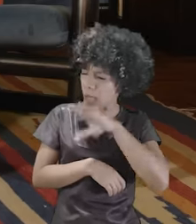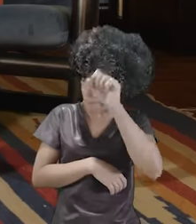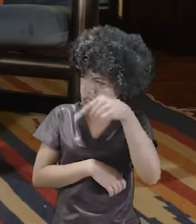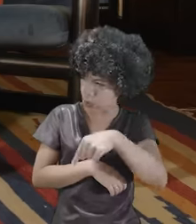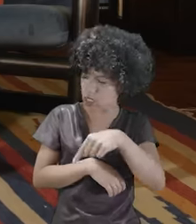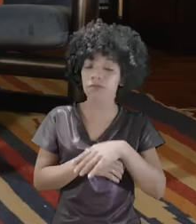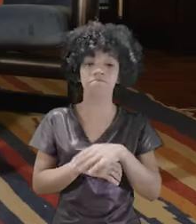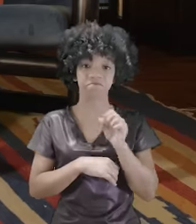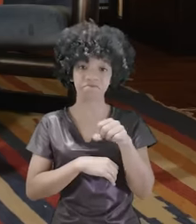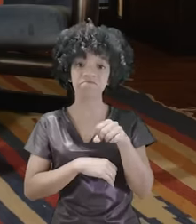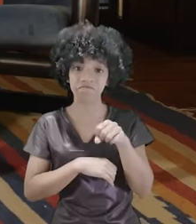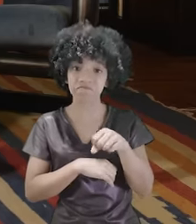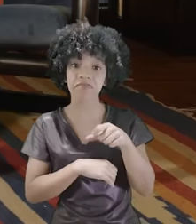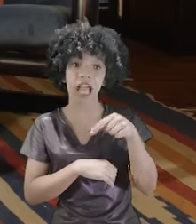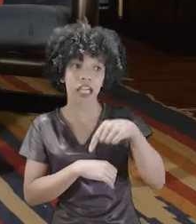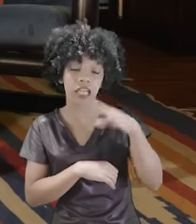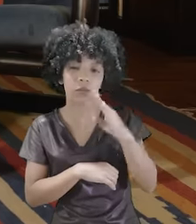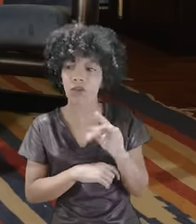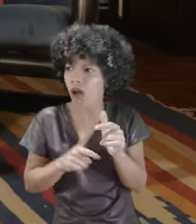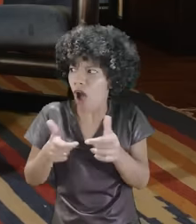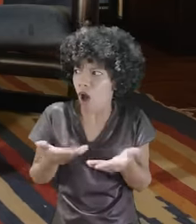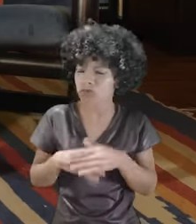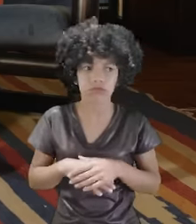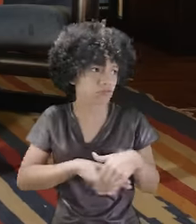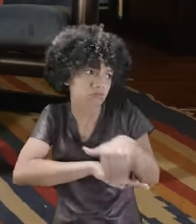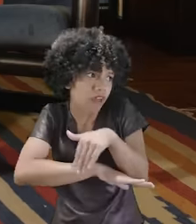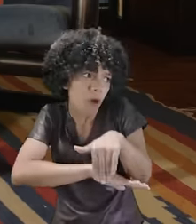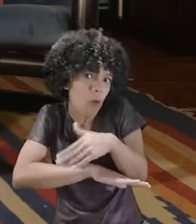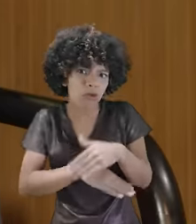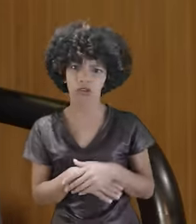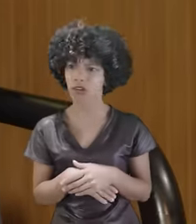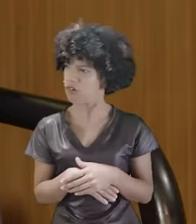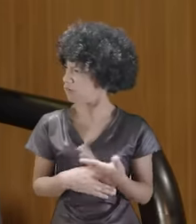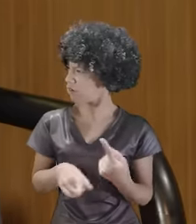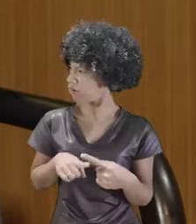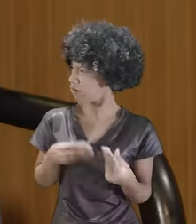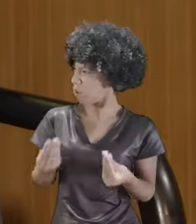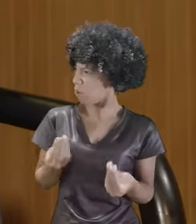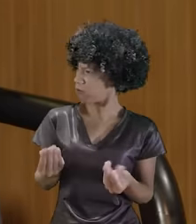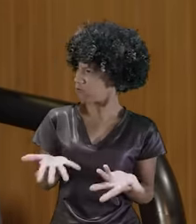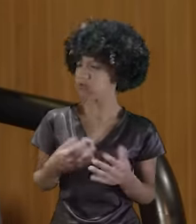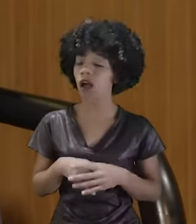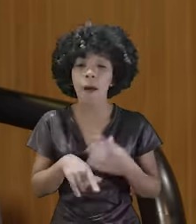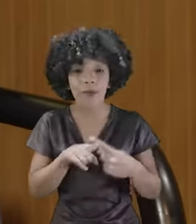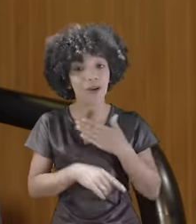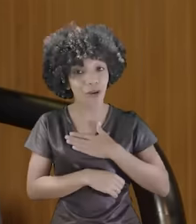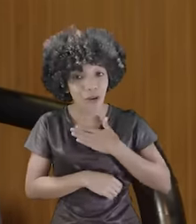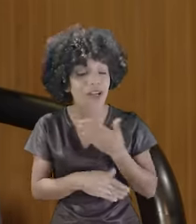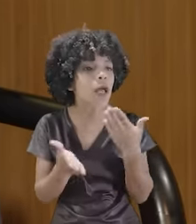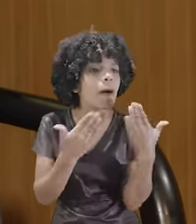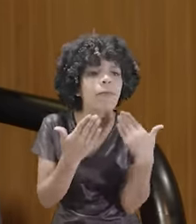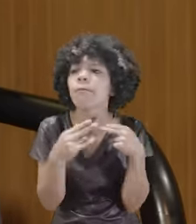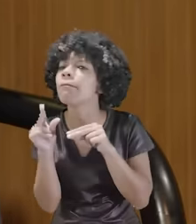apreendido aqui eu aprendi aqui no Brasil caramba com aonde porque na rua na rua eu fico eu gosto de